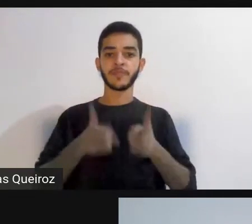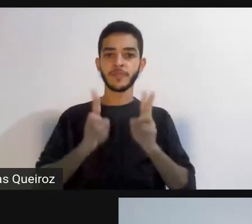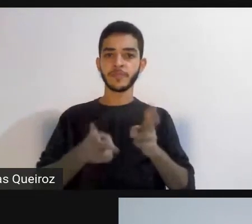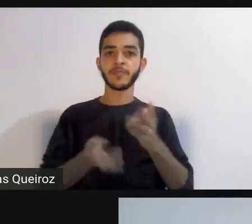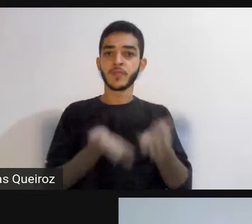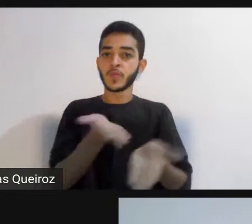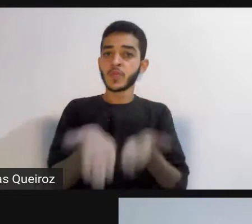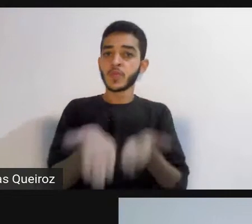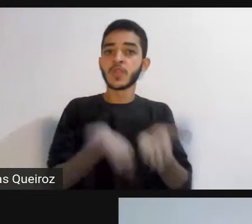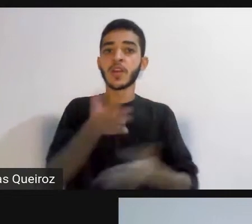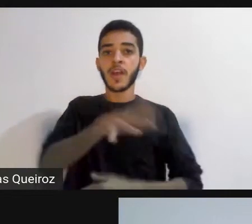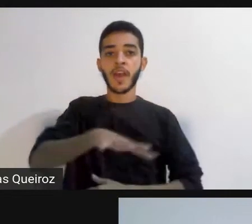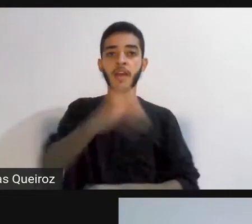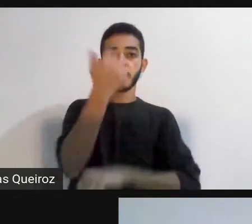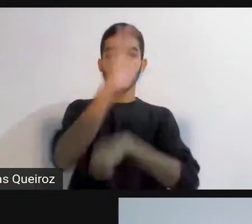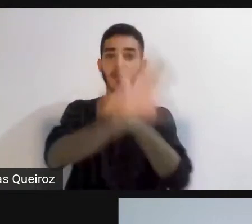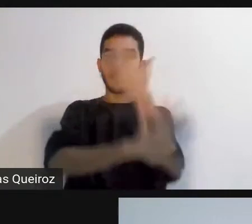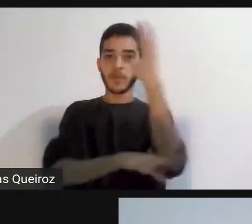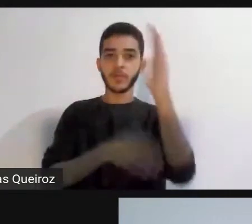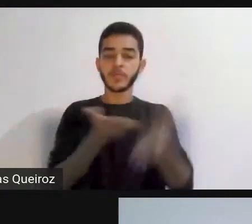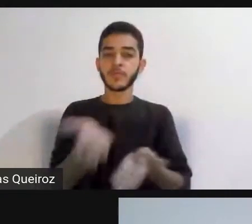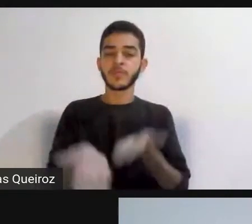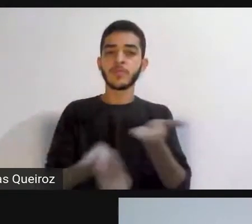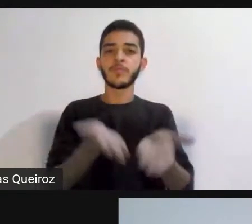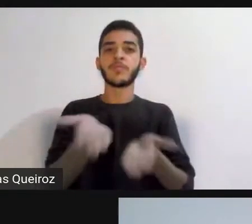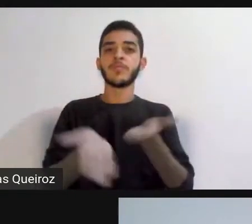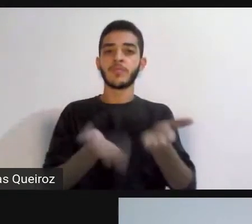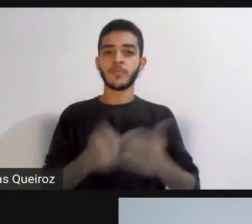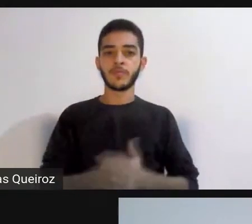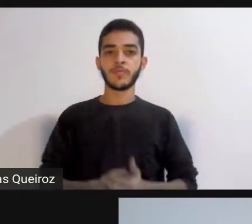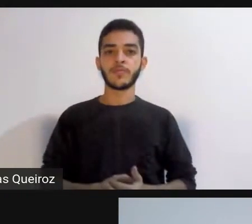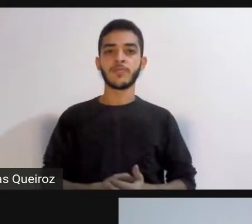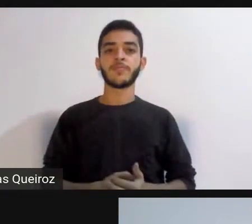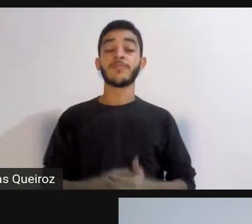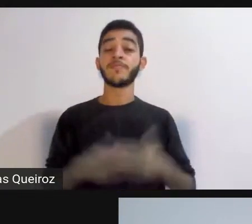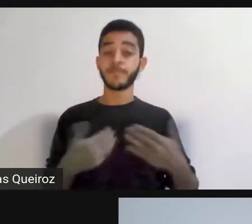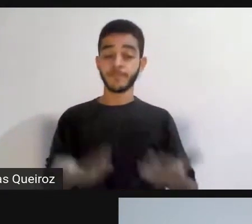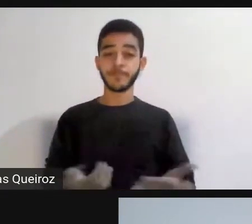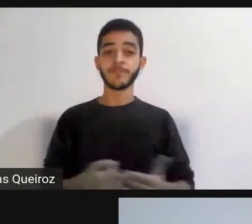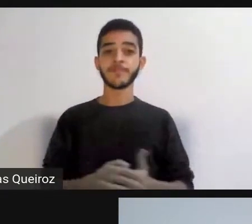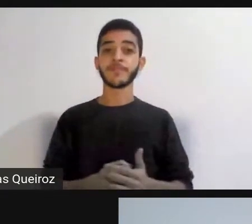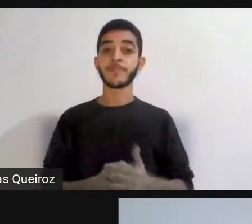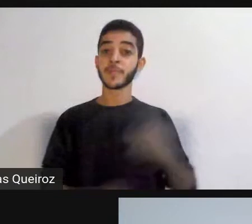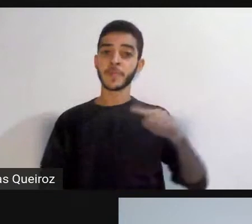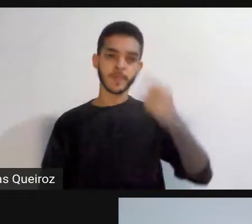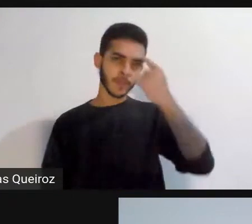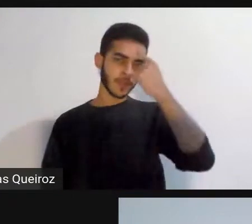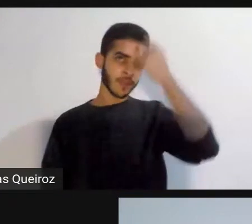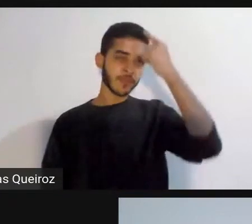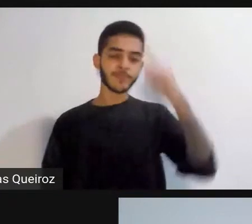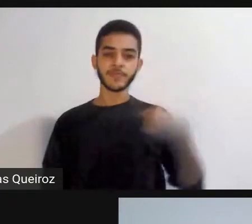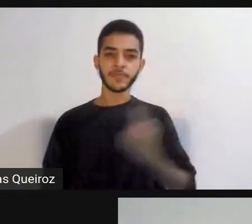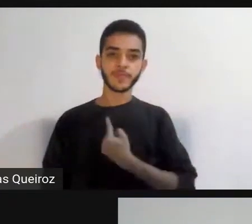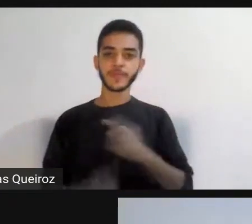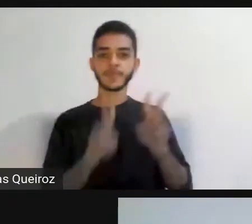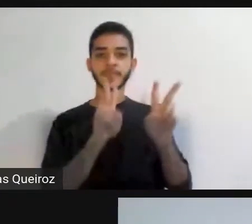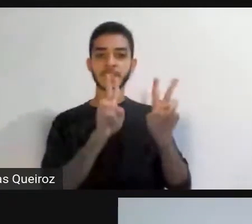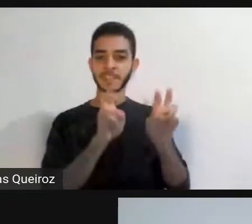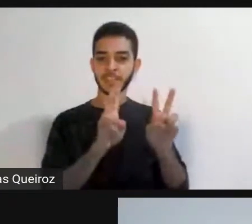ecologia de fitoplâncton e agora com a questão de poluição ambiental. Então, a ideia, quando nós trouxemos o tema